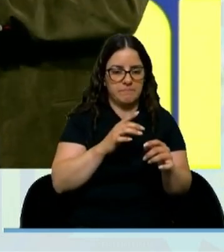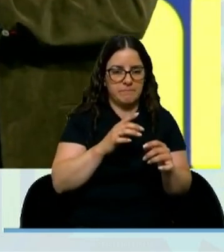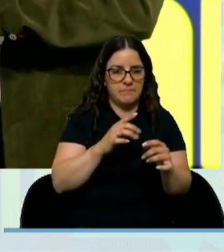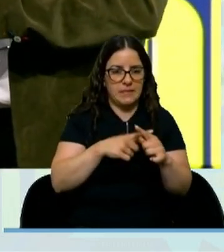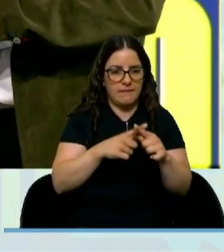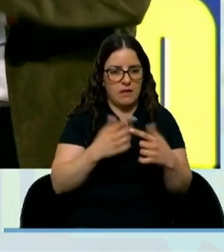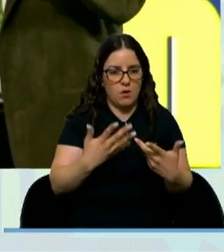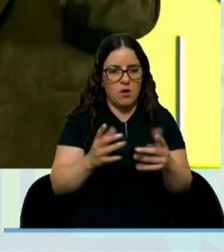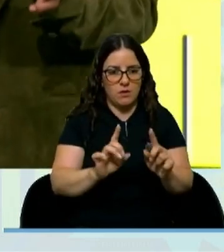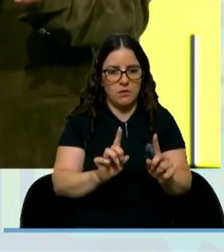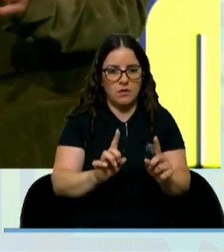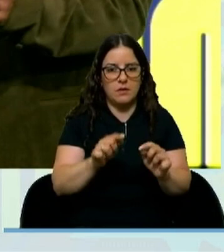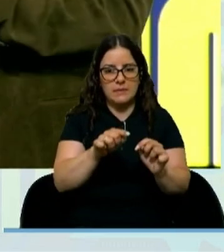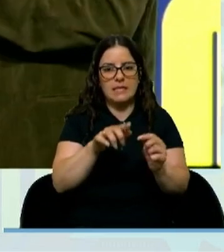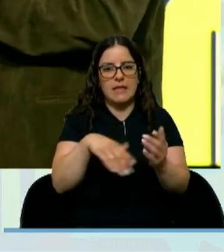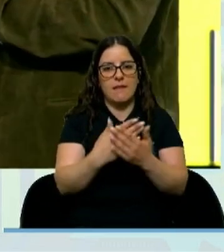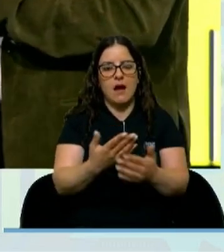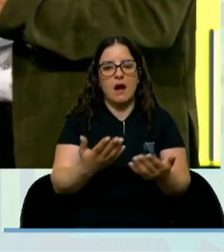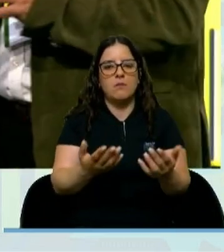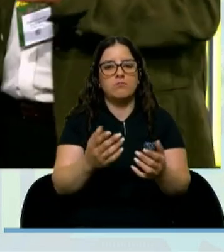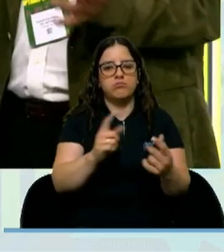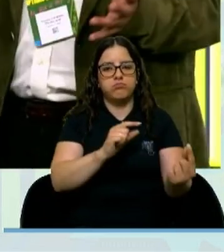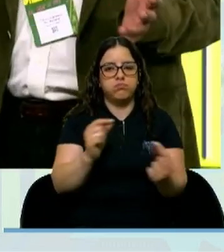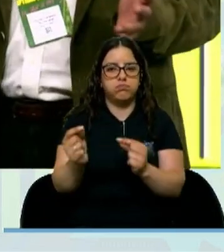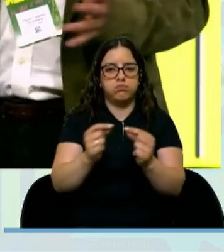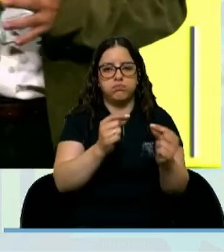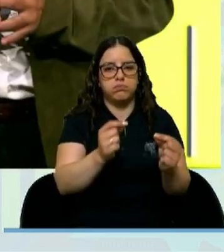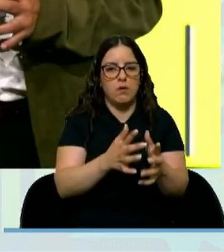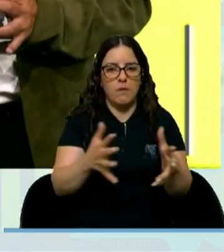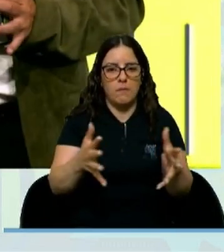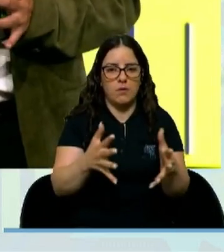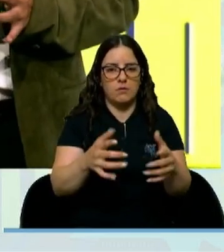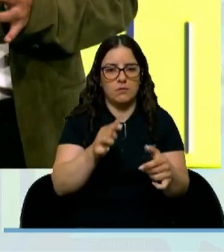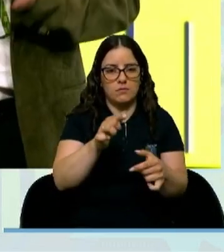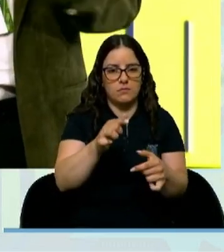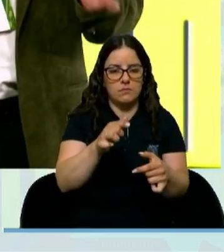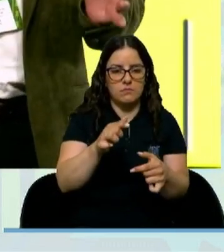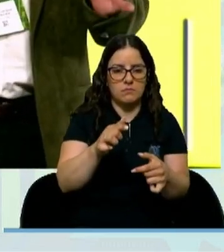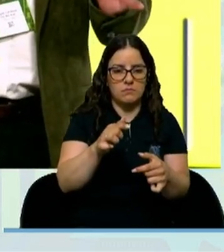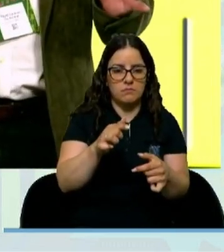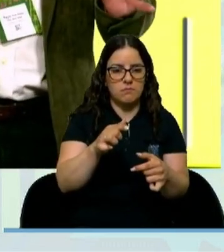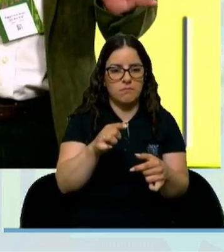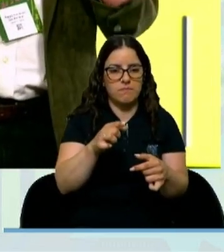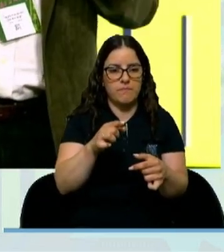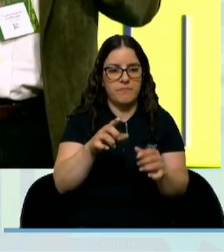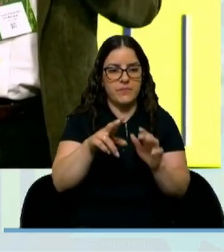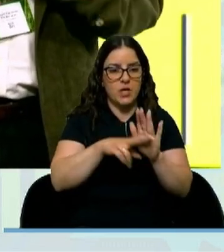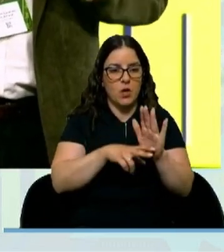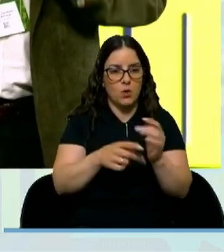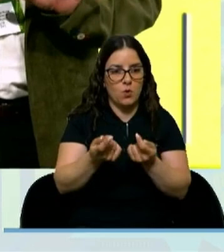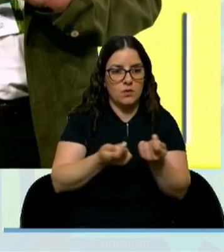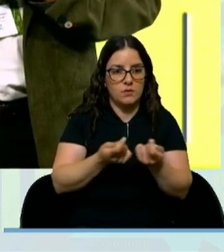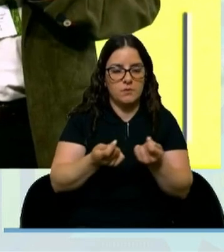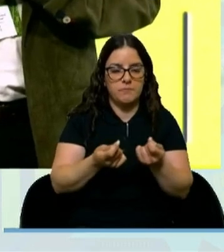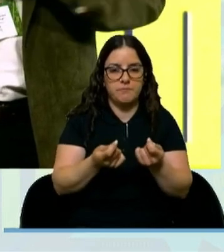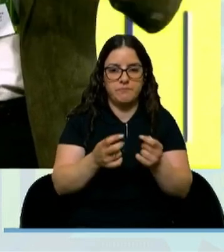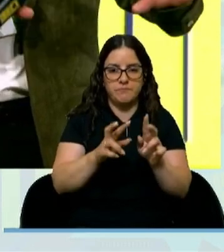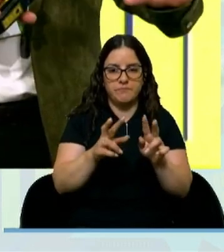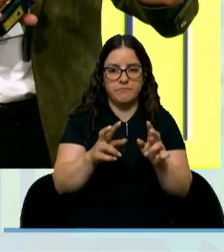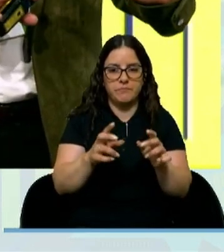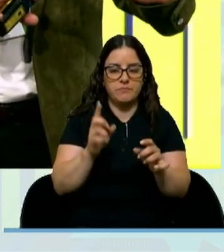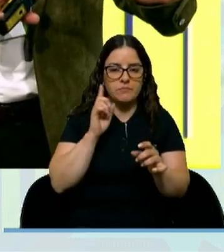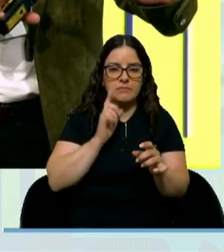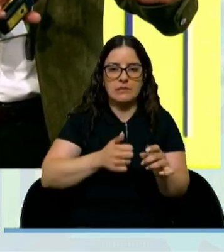origem à maioria das discussões. O MiCA, Markets in Crypto Assets, é uma regulação que trata essencialmente da